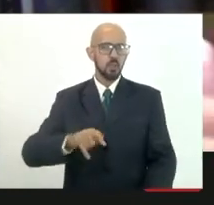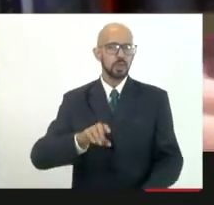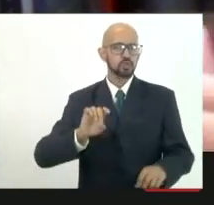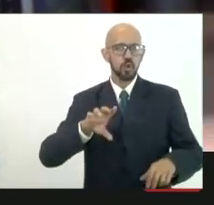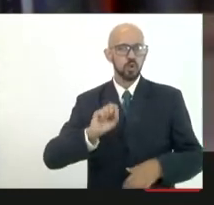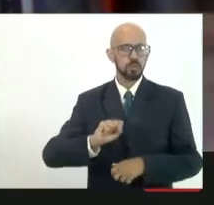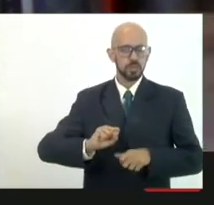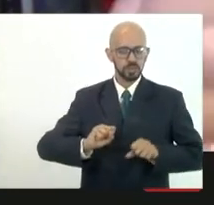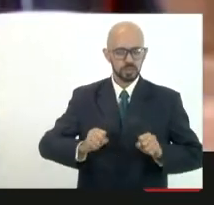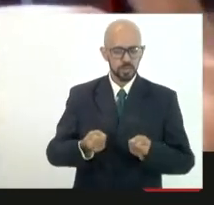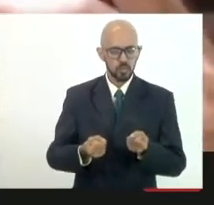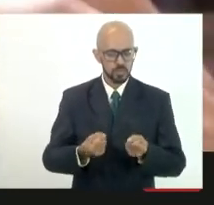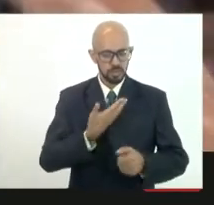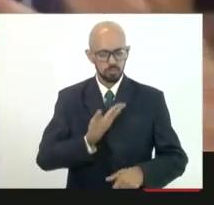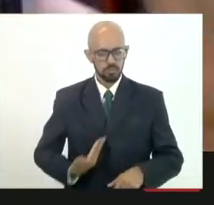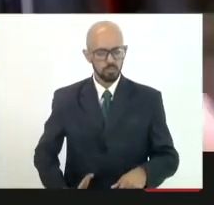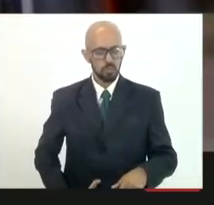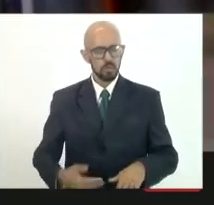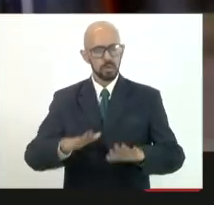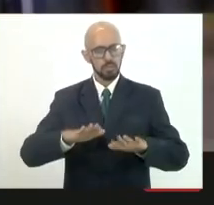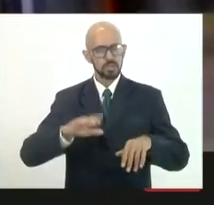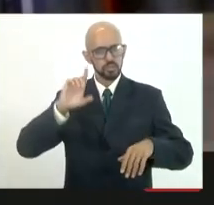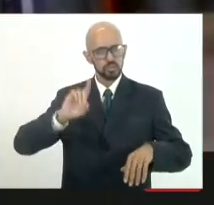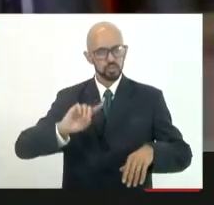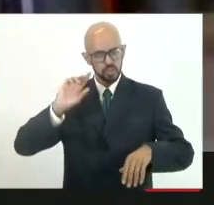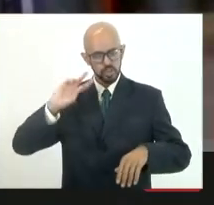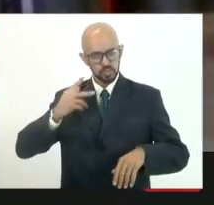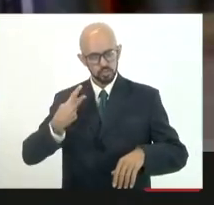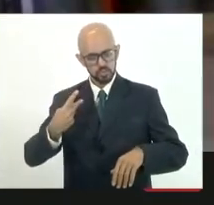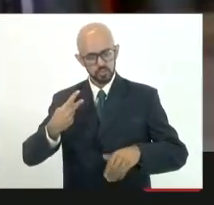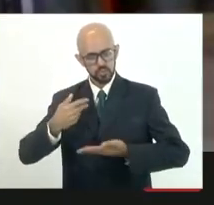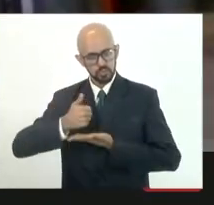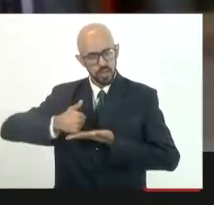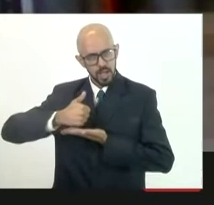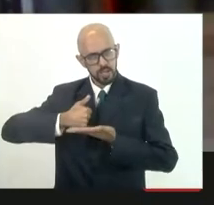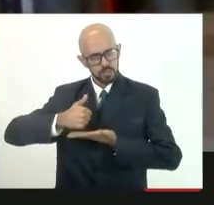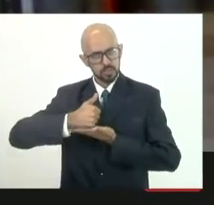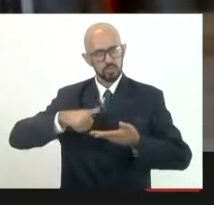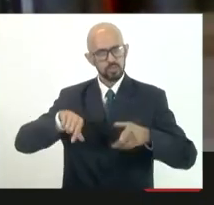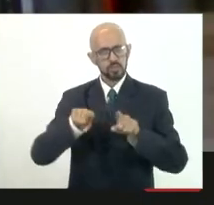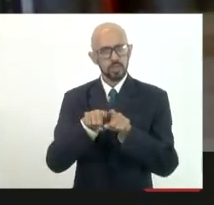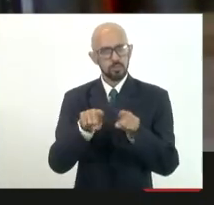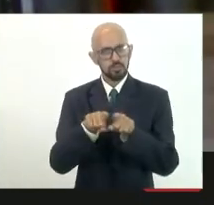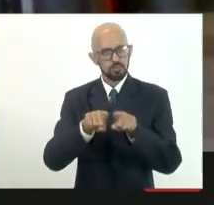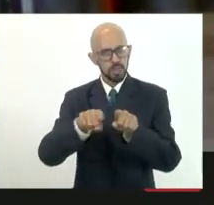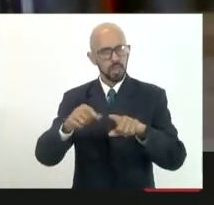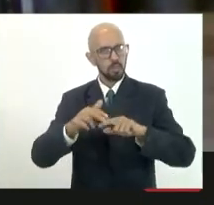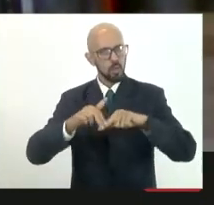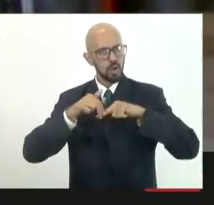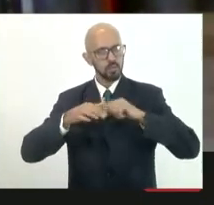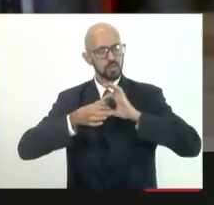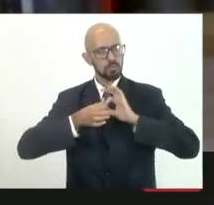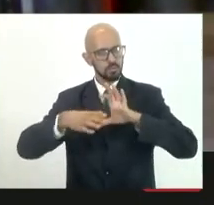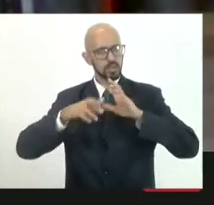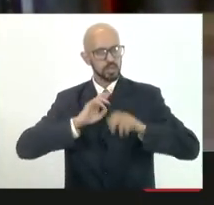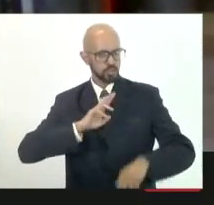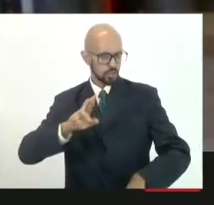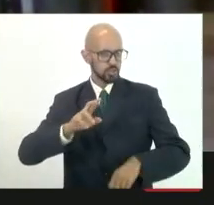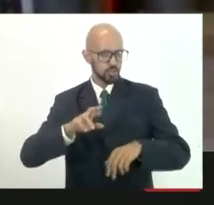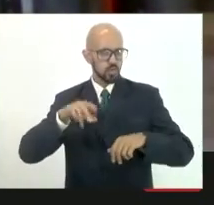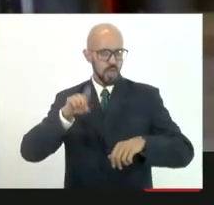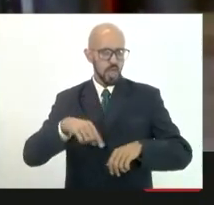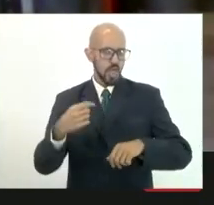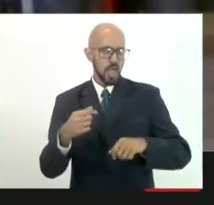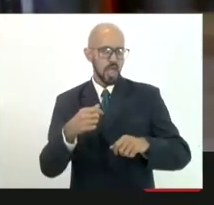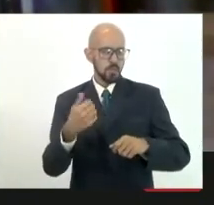ou uma omissão em relação ao exercício de direitos fundamentais básicos, no caso da liberdade religiosa. E creio que é